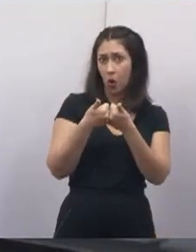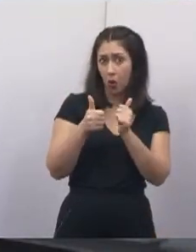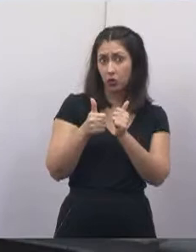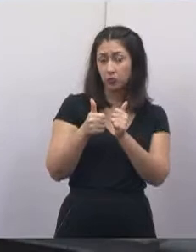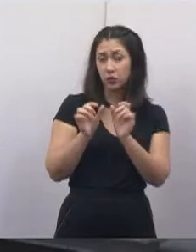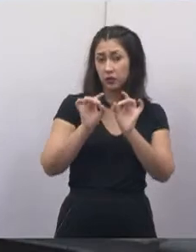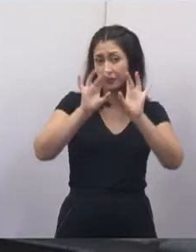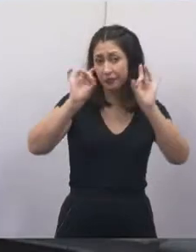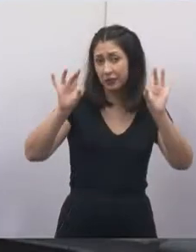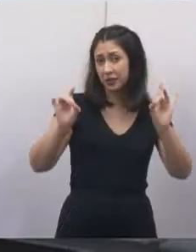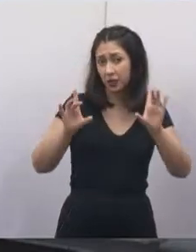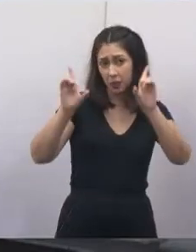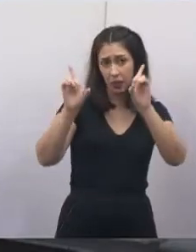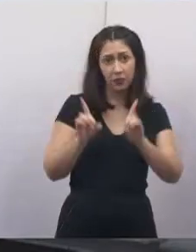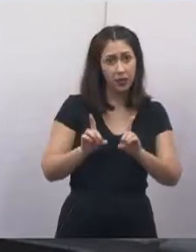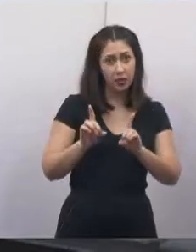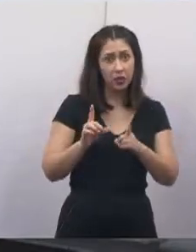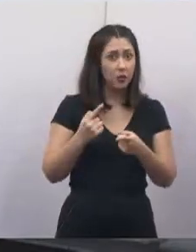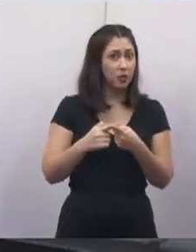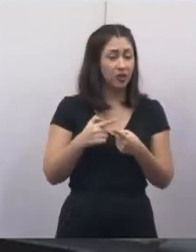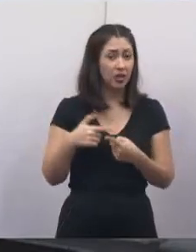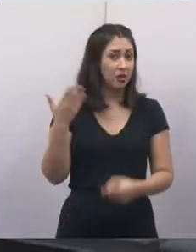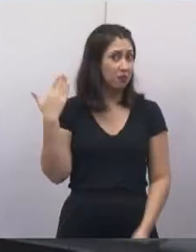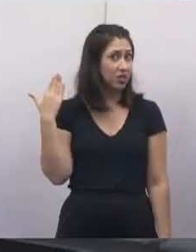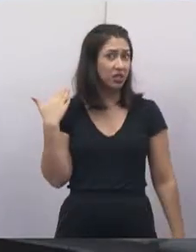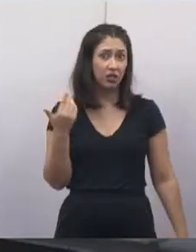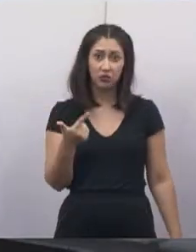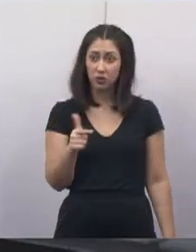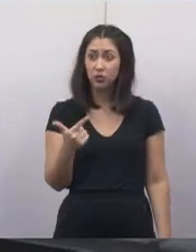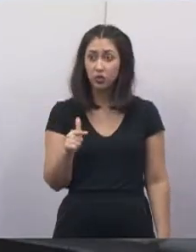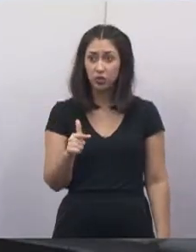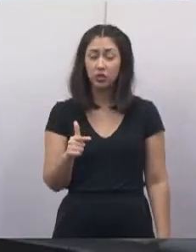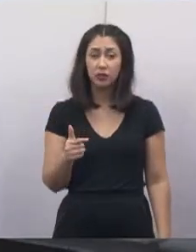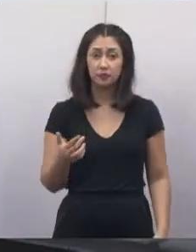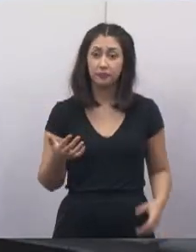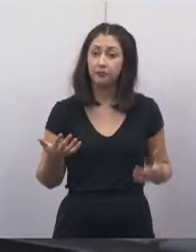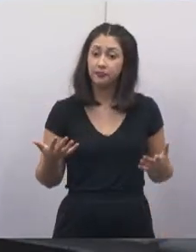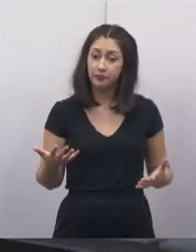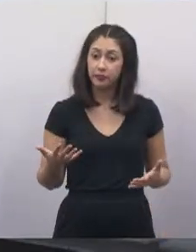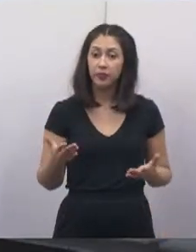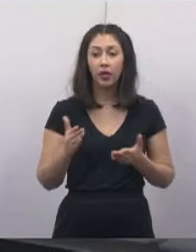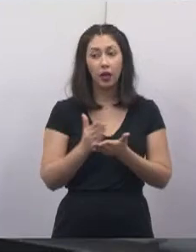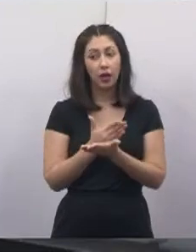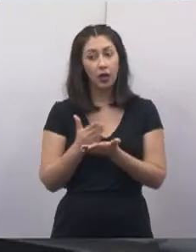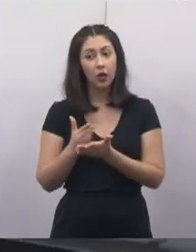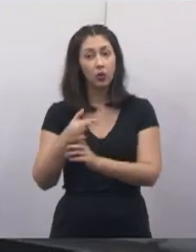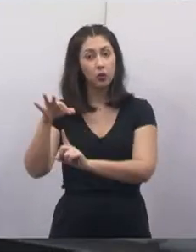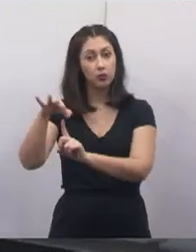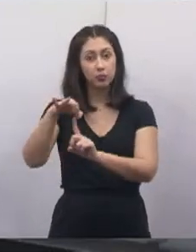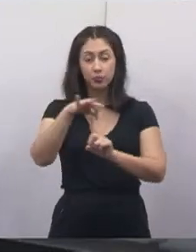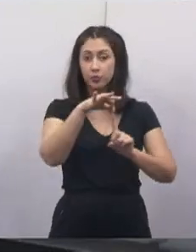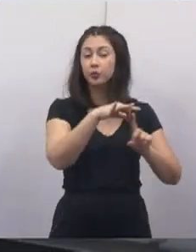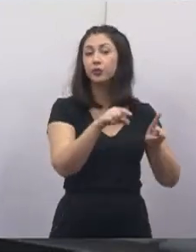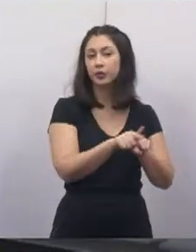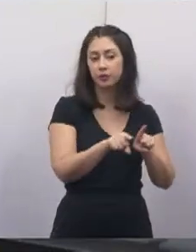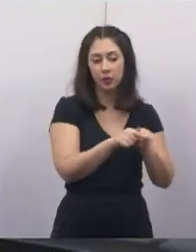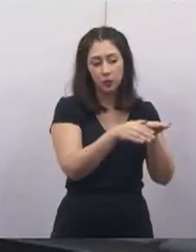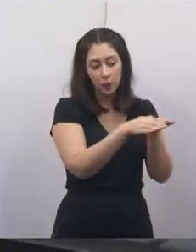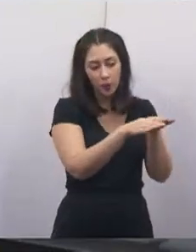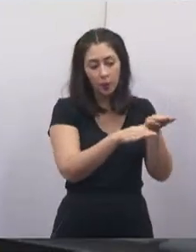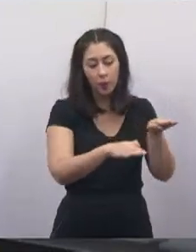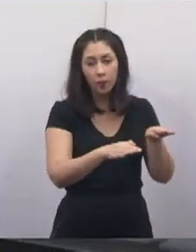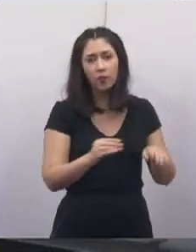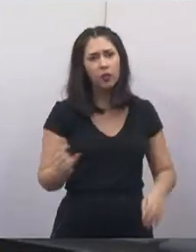município não tinha. O governo dos dois é que instalou esses ônibus. E alguns pontos também fez o rebaixamento de calçada.